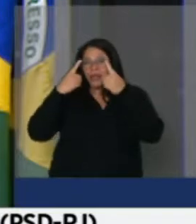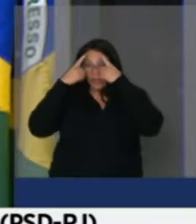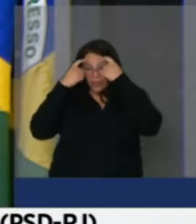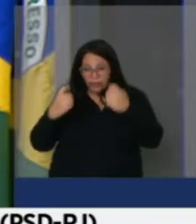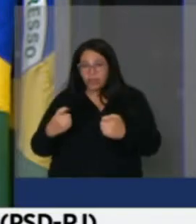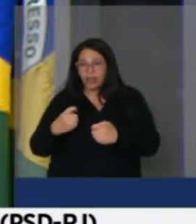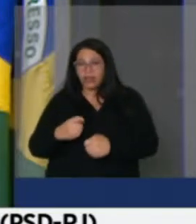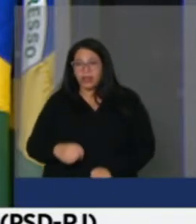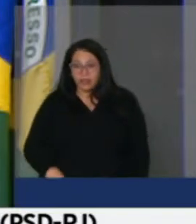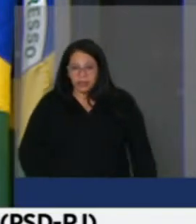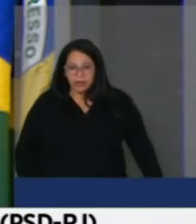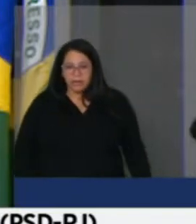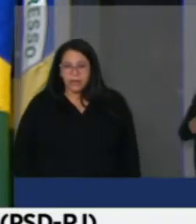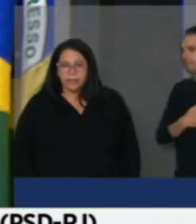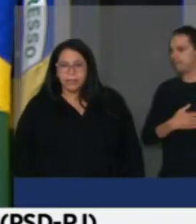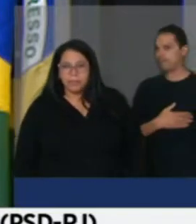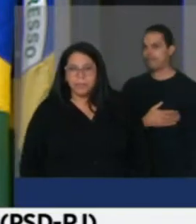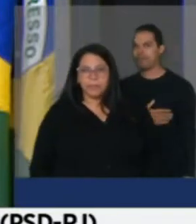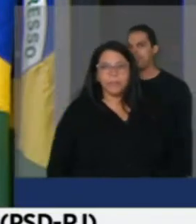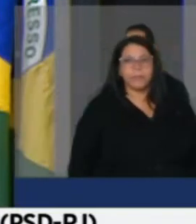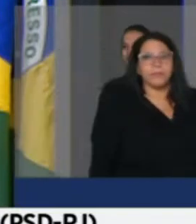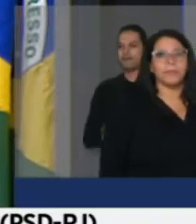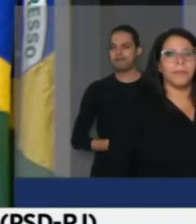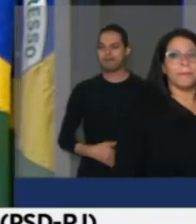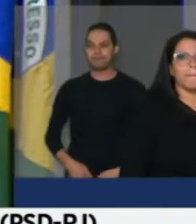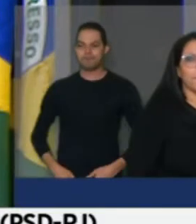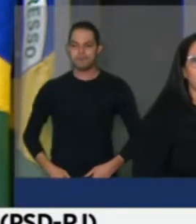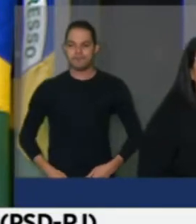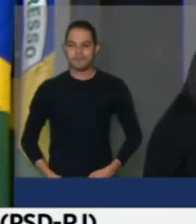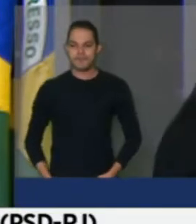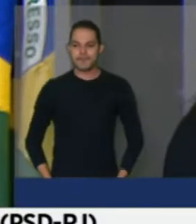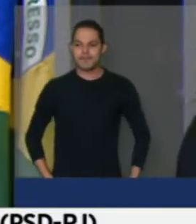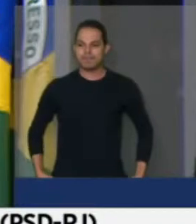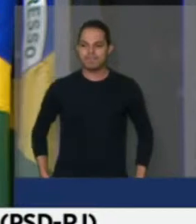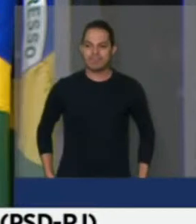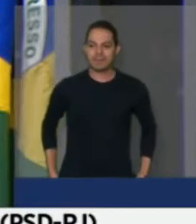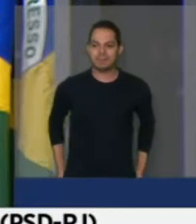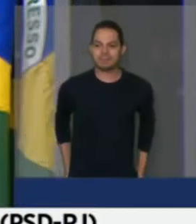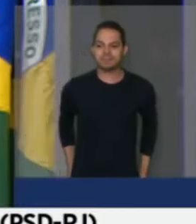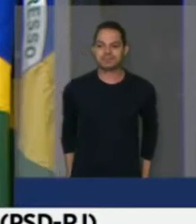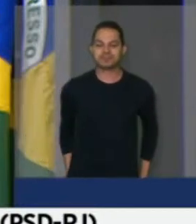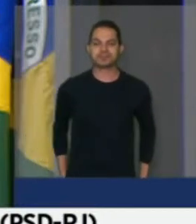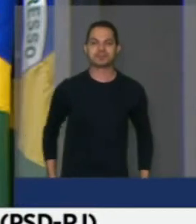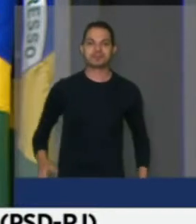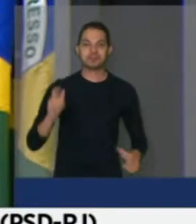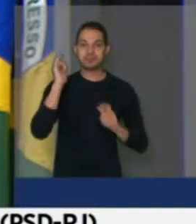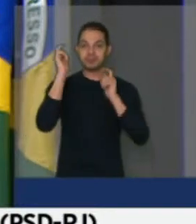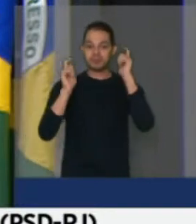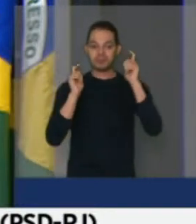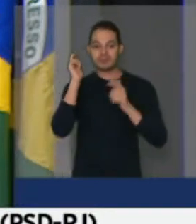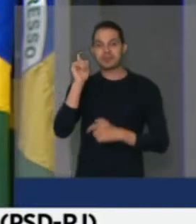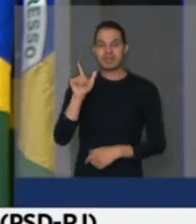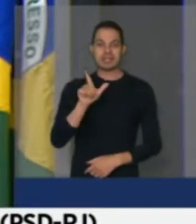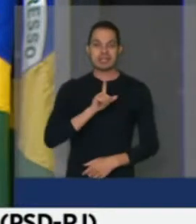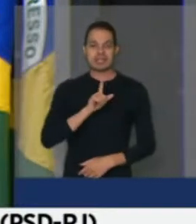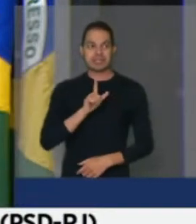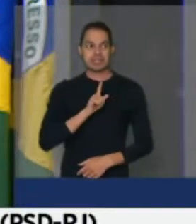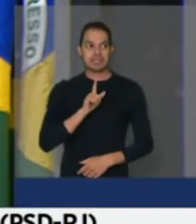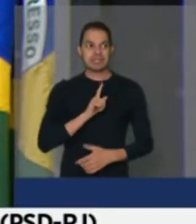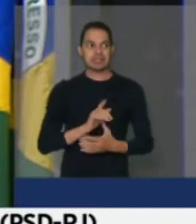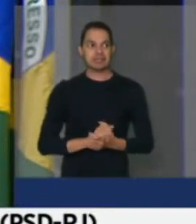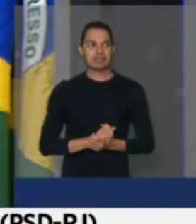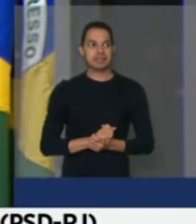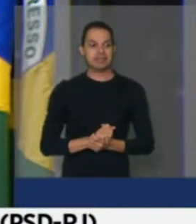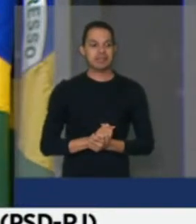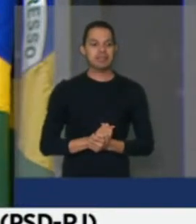Federal. É abrir precedentes extremamente temerários. É desproteger